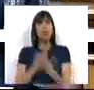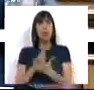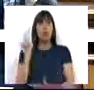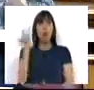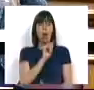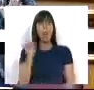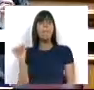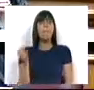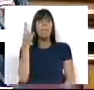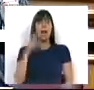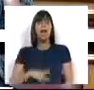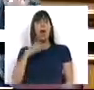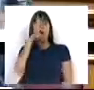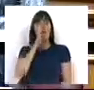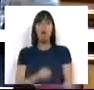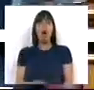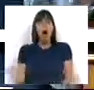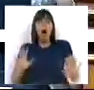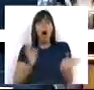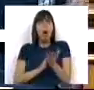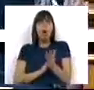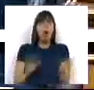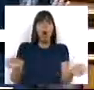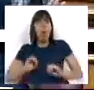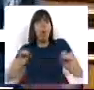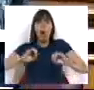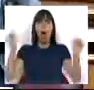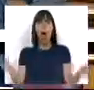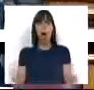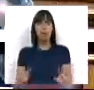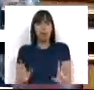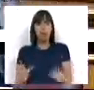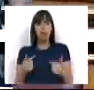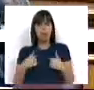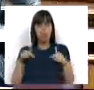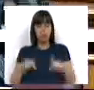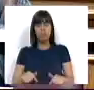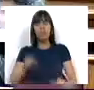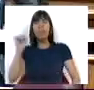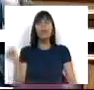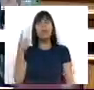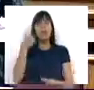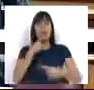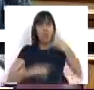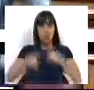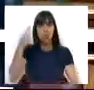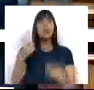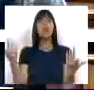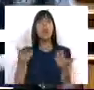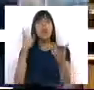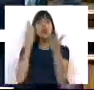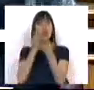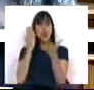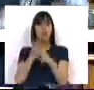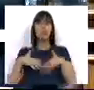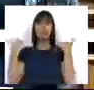escolas, a primeira reação do governo foi: não há provas de que isso aconteça. Quando nós viemos aqui pela primeira vez denunciar que havia